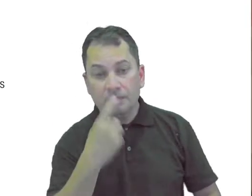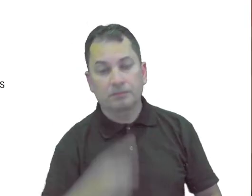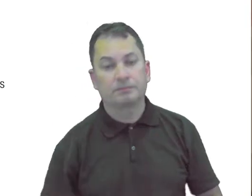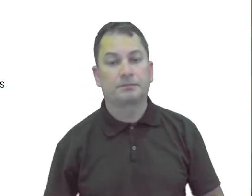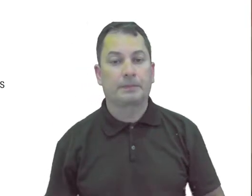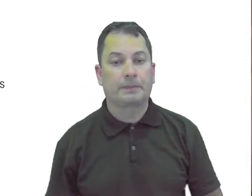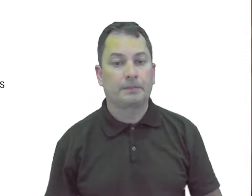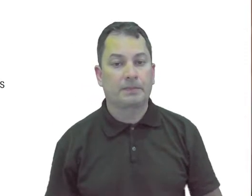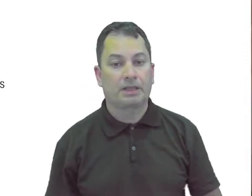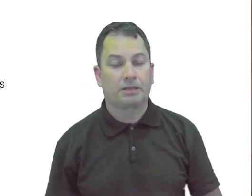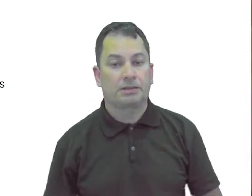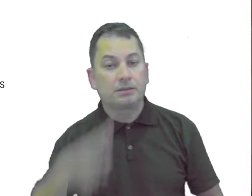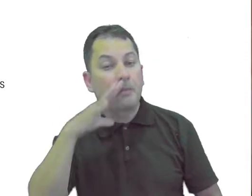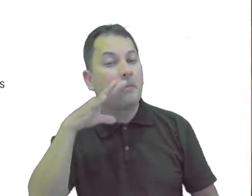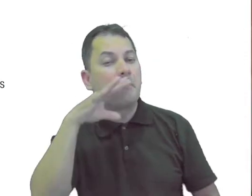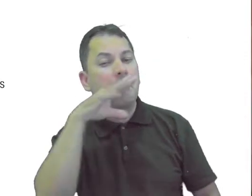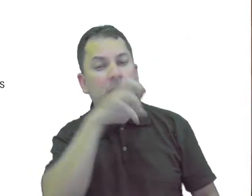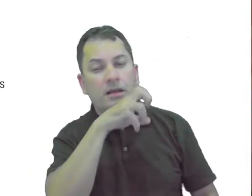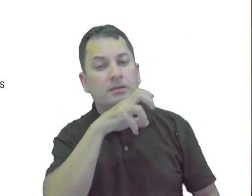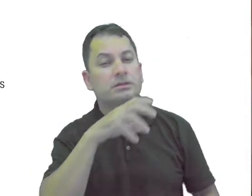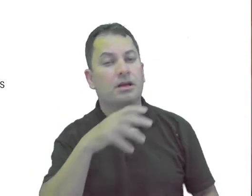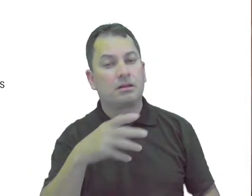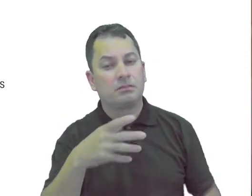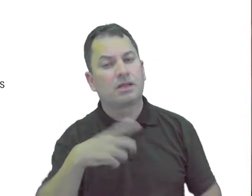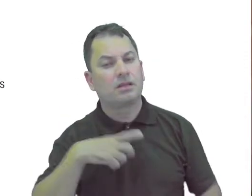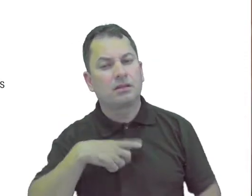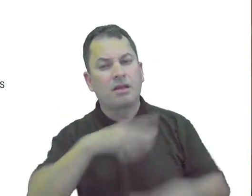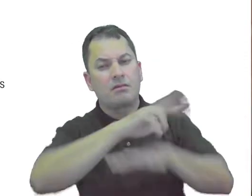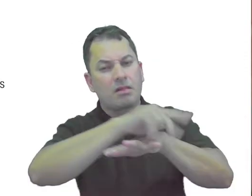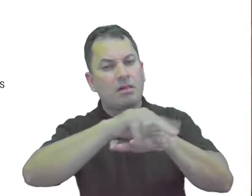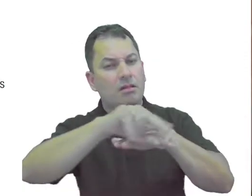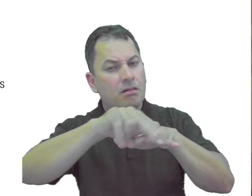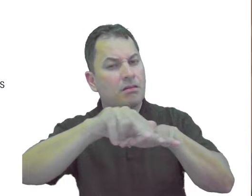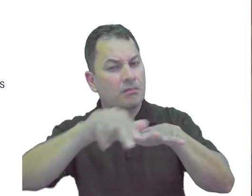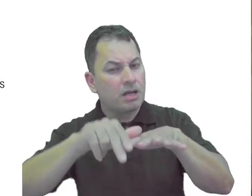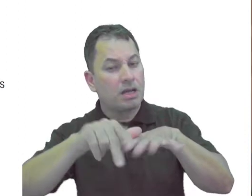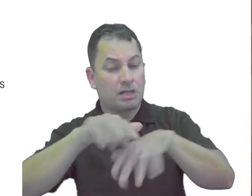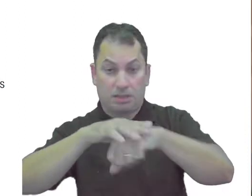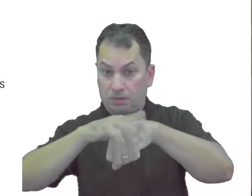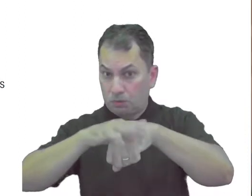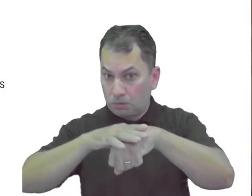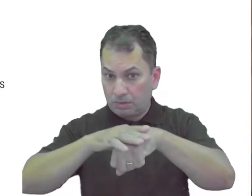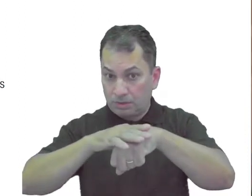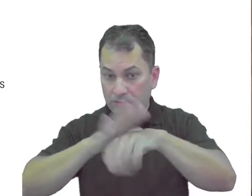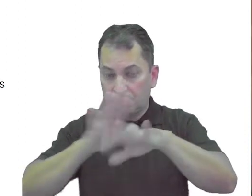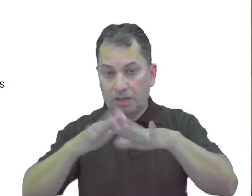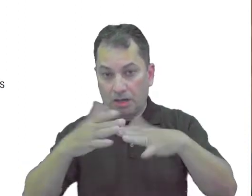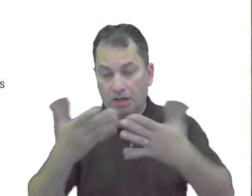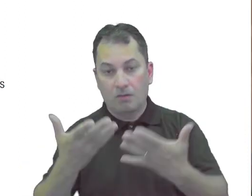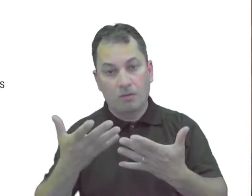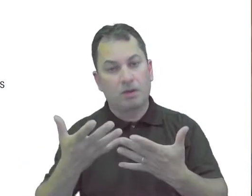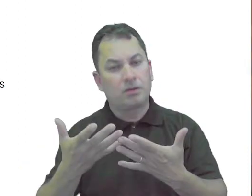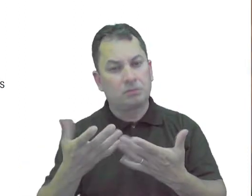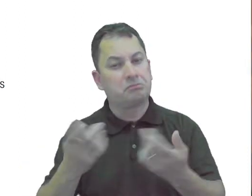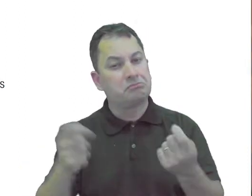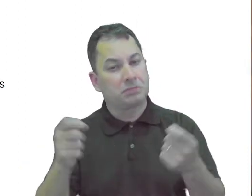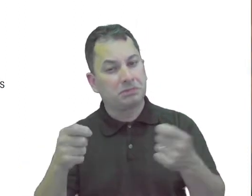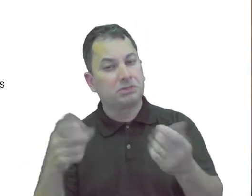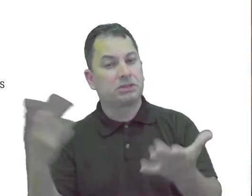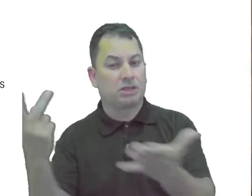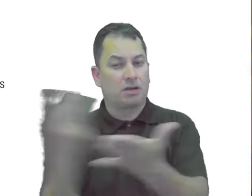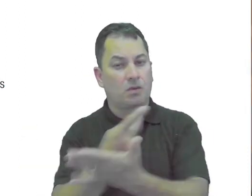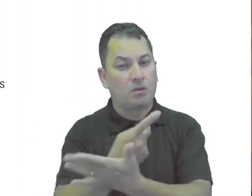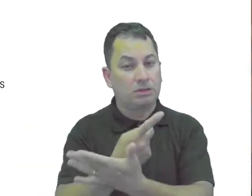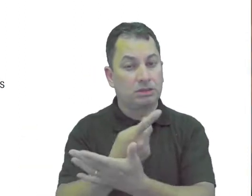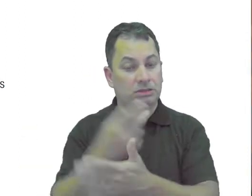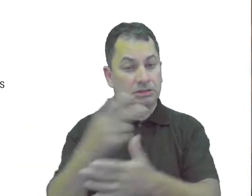a gente tem várias doenças, né, que podem ter impacto devido às mudanças climáticas,